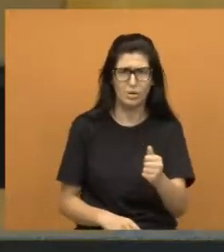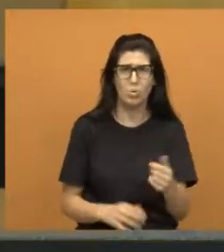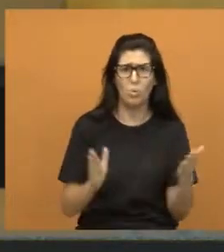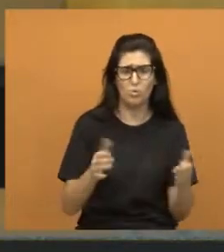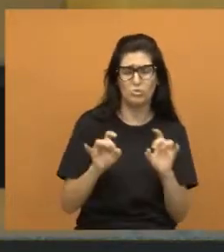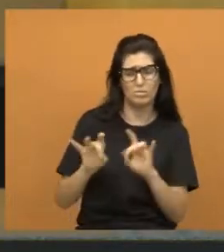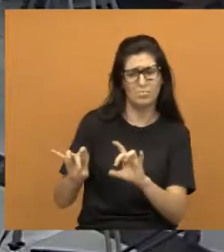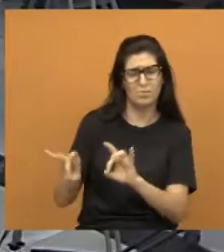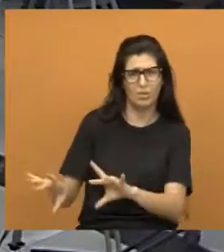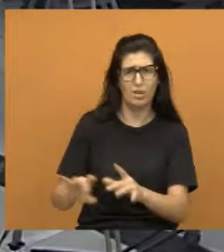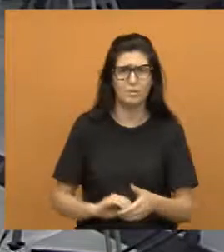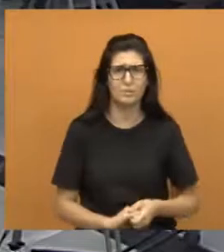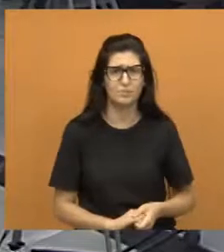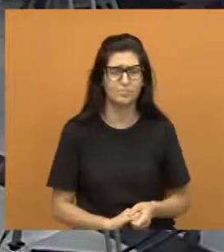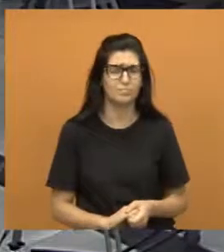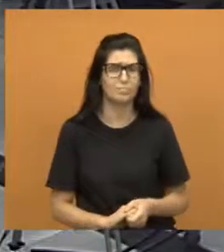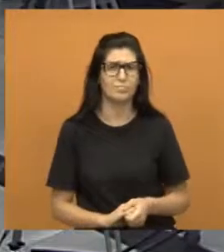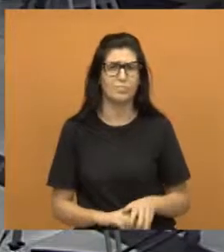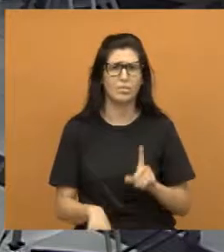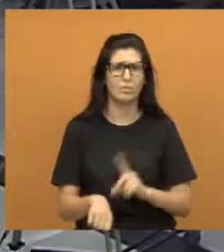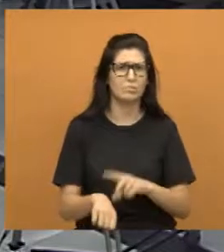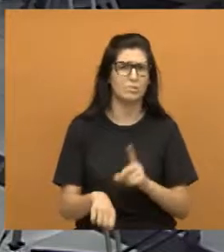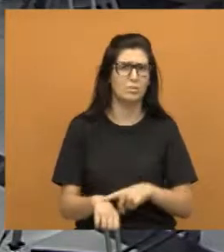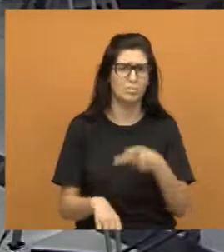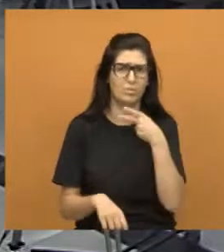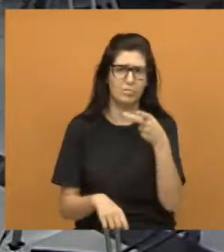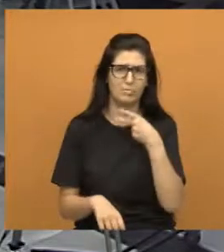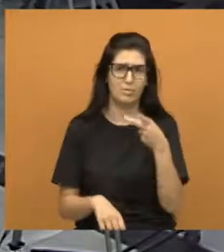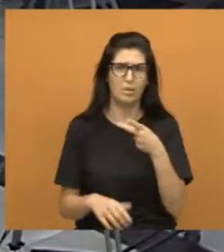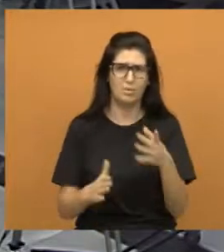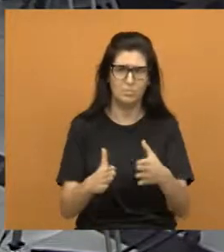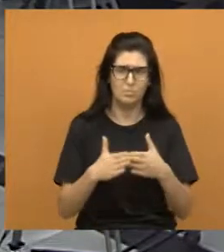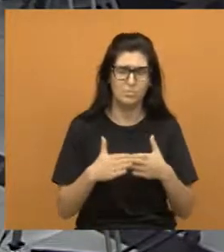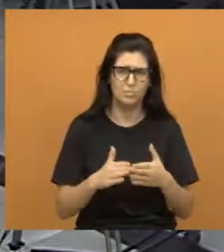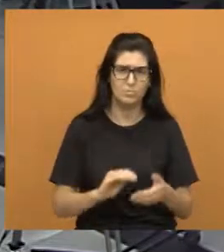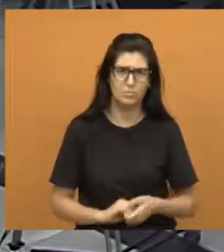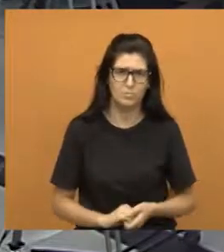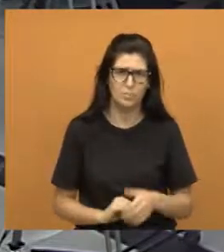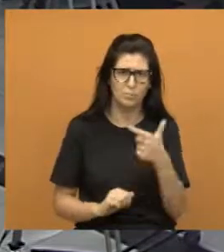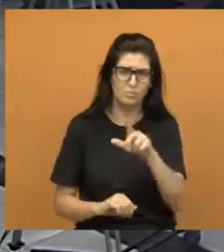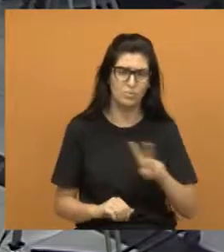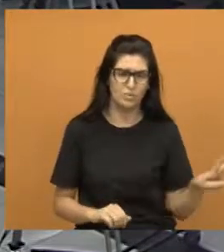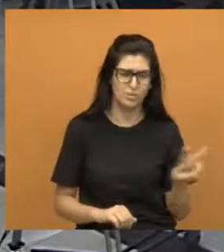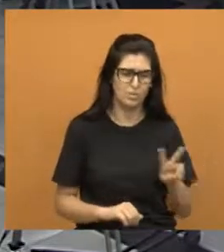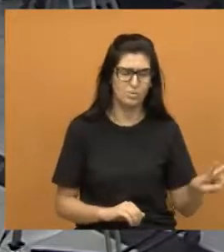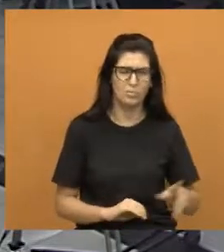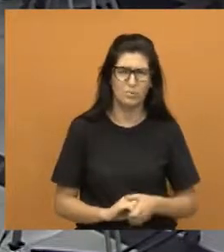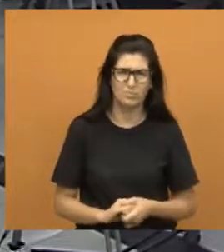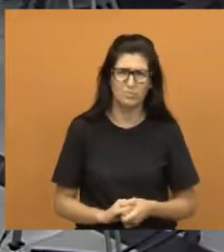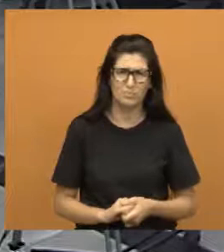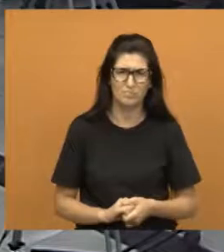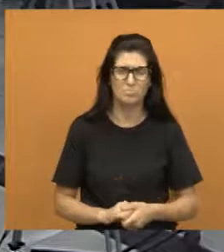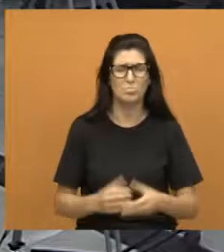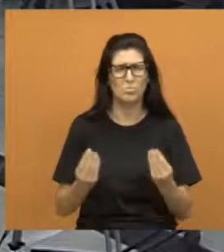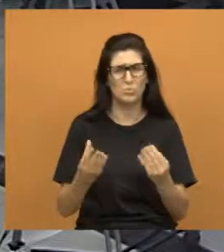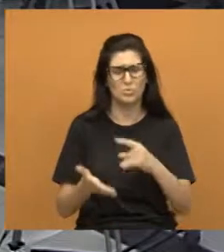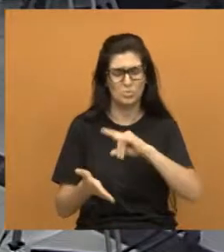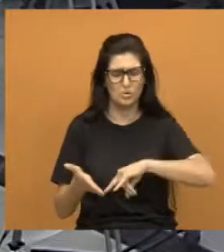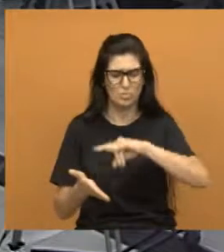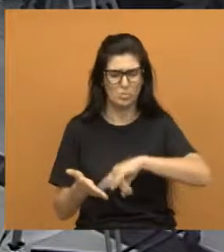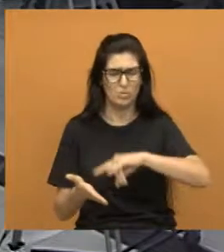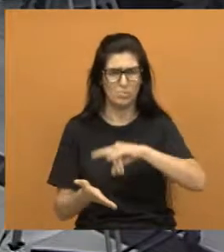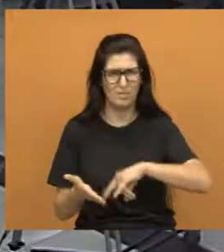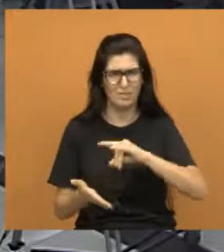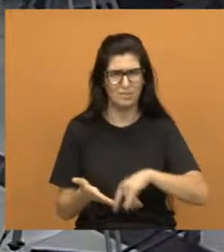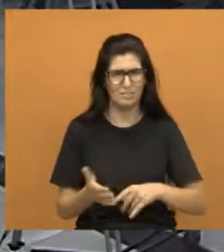Vereadora, né? Me permite um tempo na sua fala. A rotatória do Flórida é... A burocracia, muitas vezes, também, porque